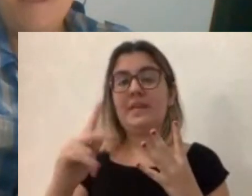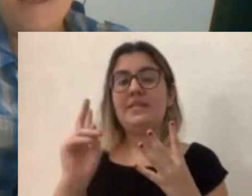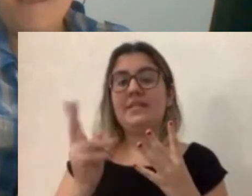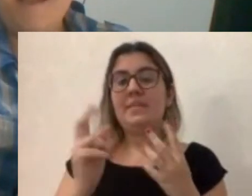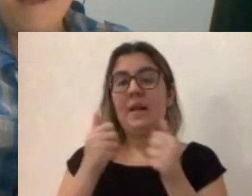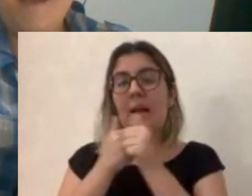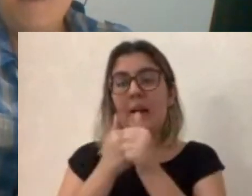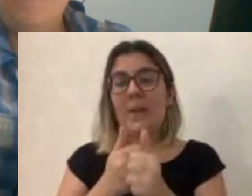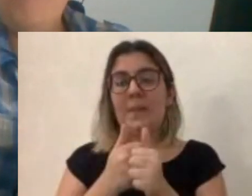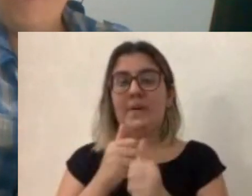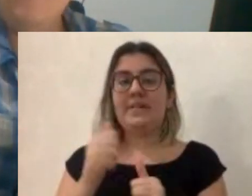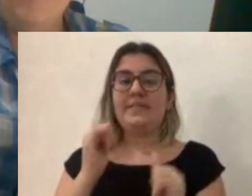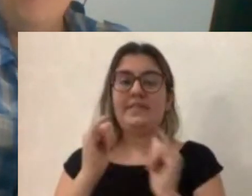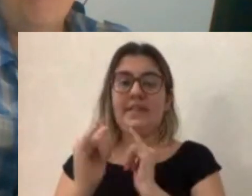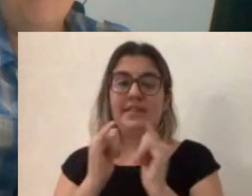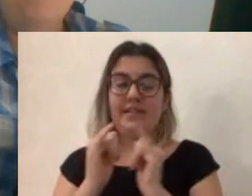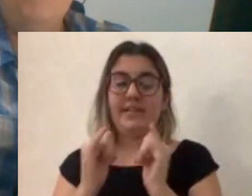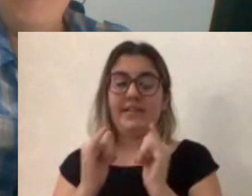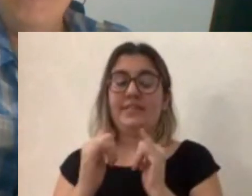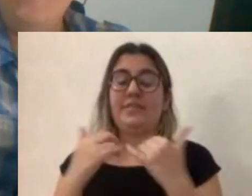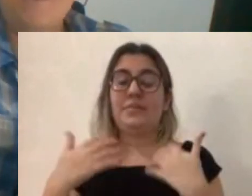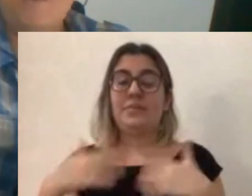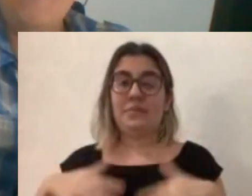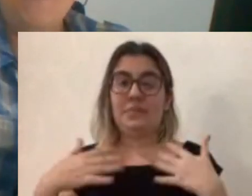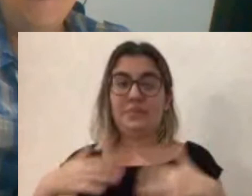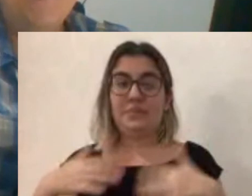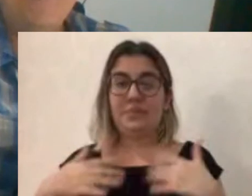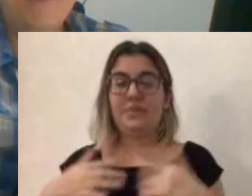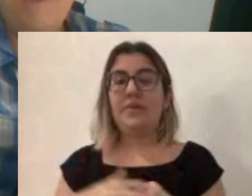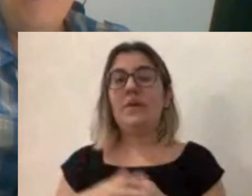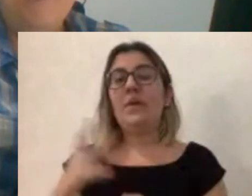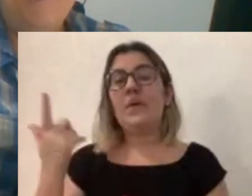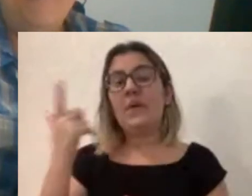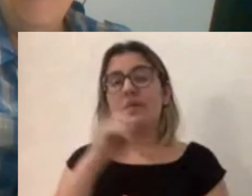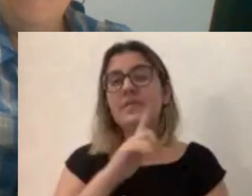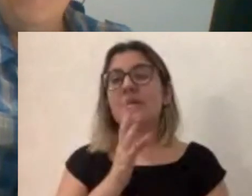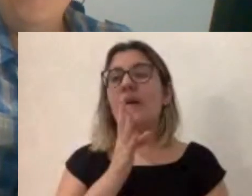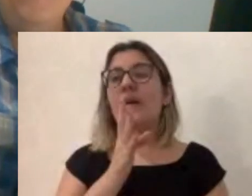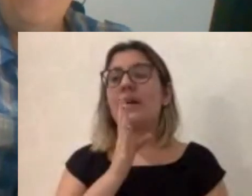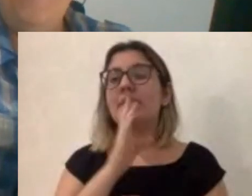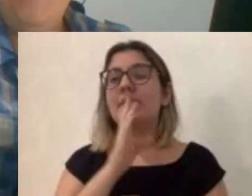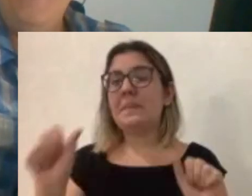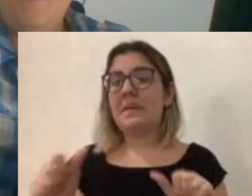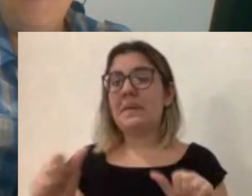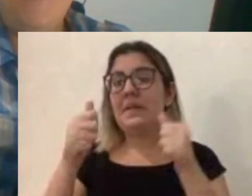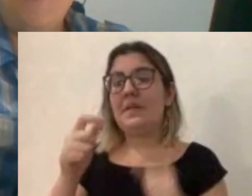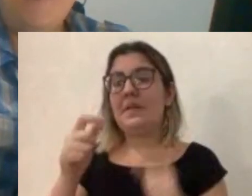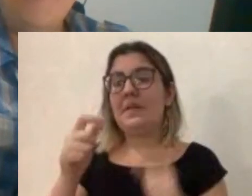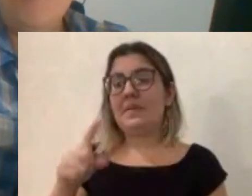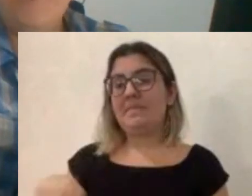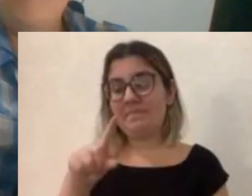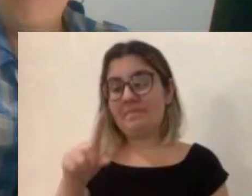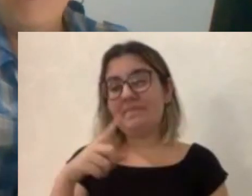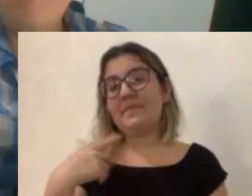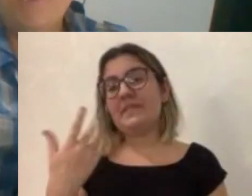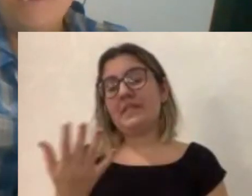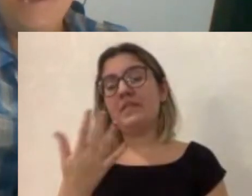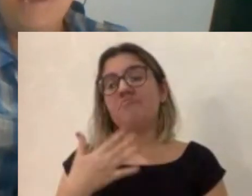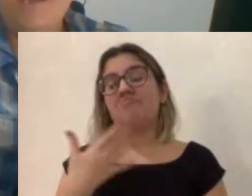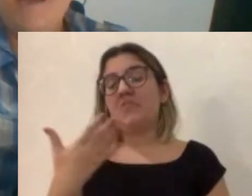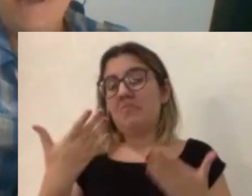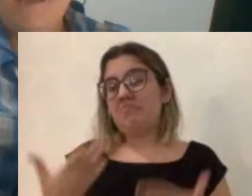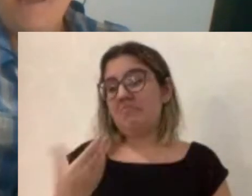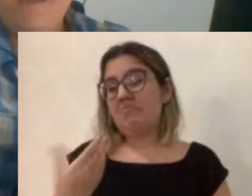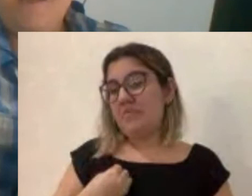JP, Jéssica. Também os acompanho pela internet, o que é bem doido. Então, consegui agora conhecer um pouquinho melhor,